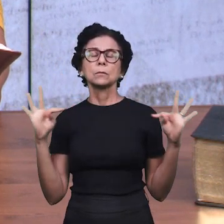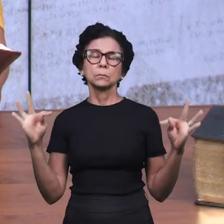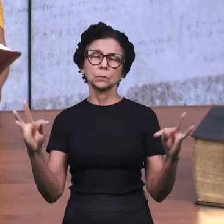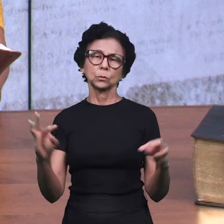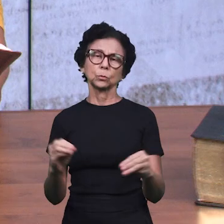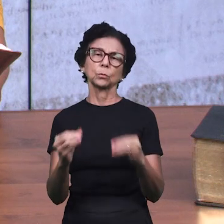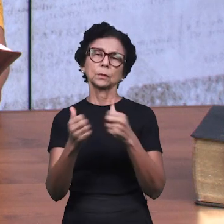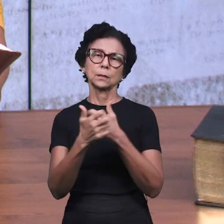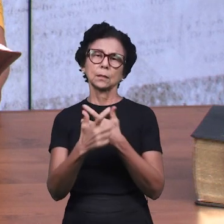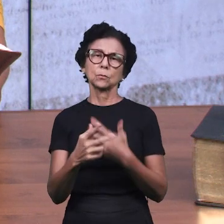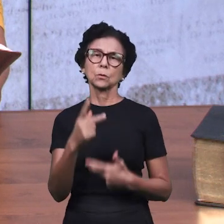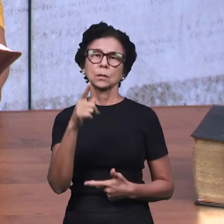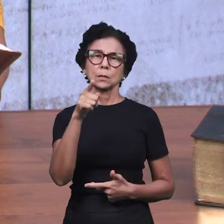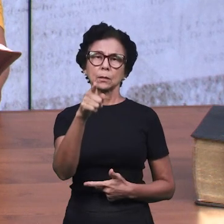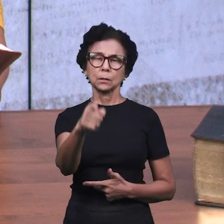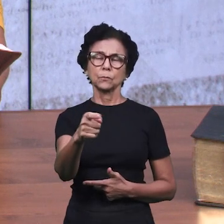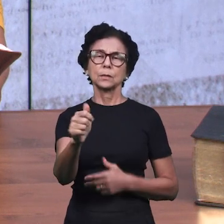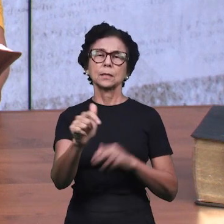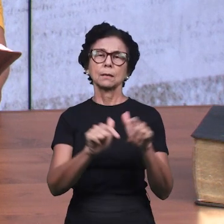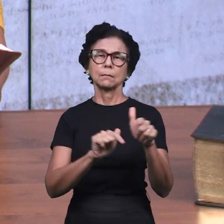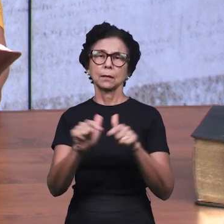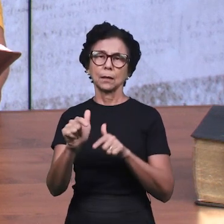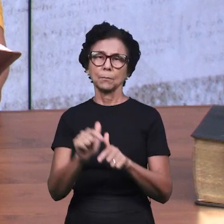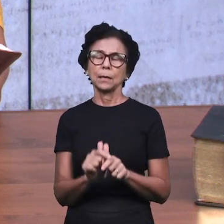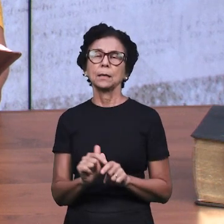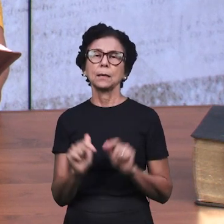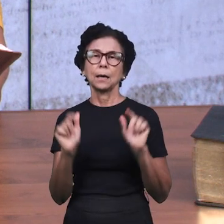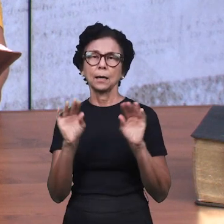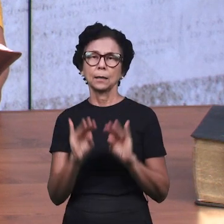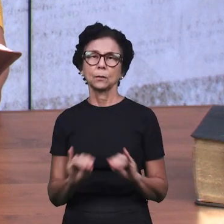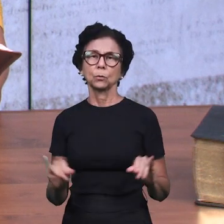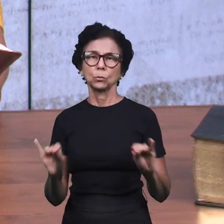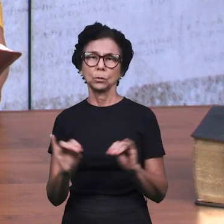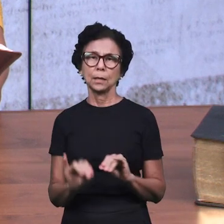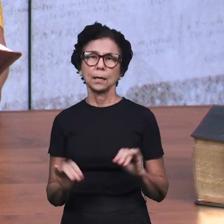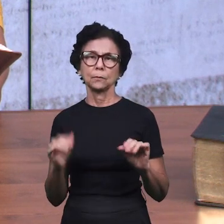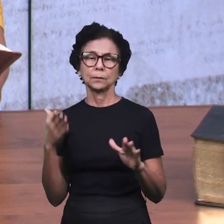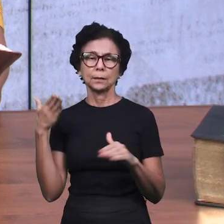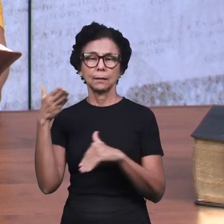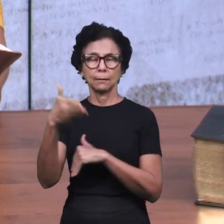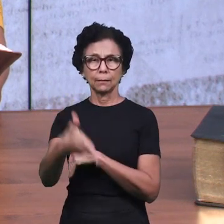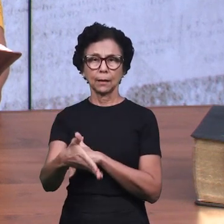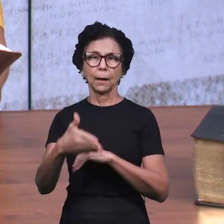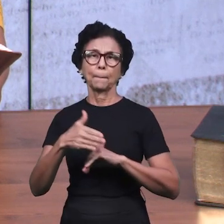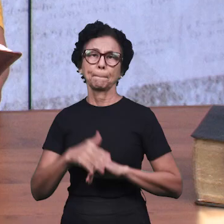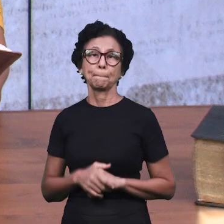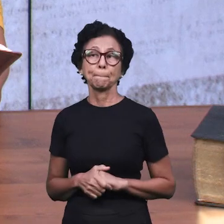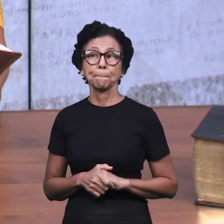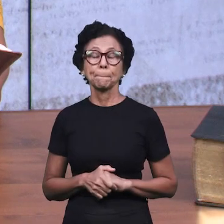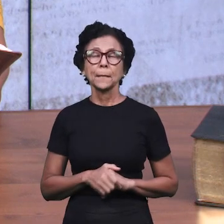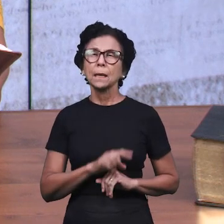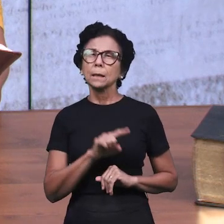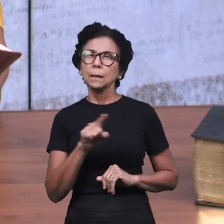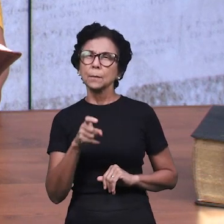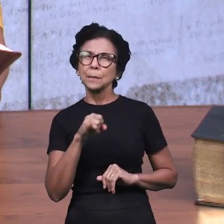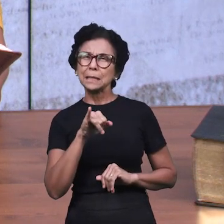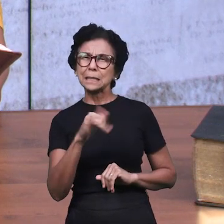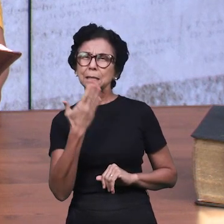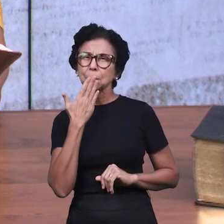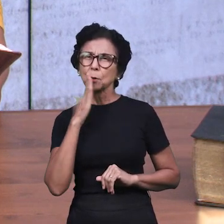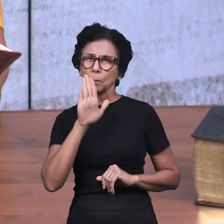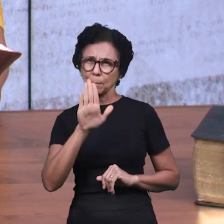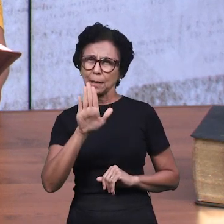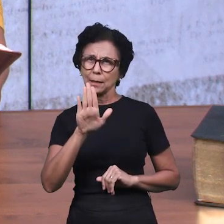puseres a tua mão na terra a qual vais a possuir. Quando votares algum voto